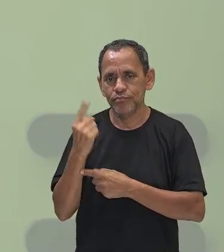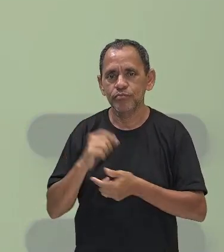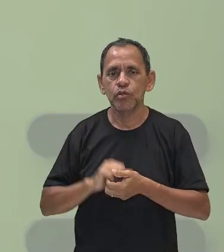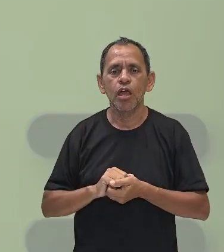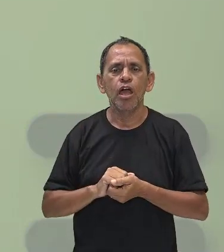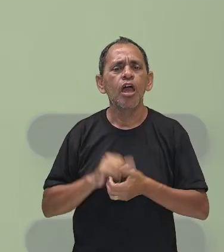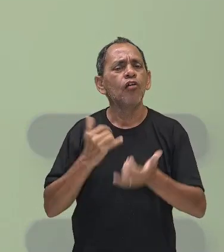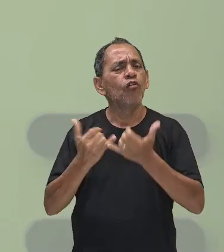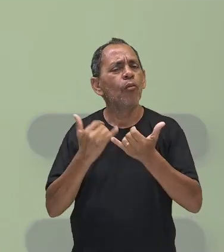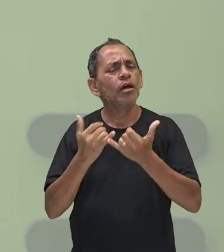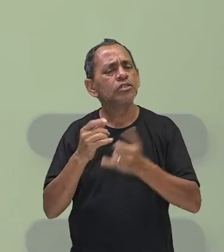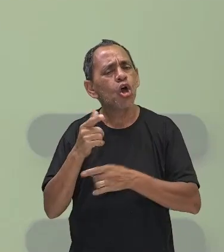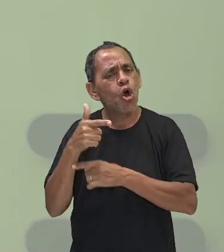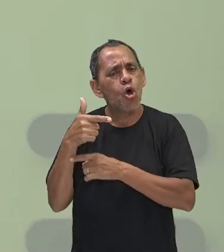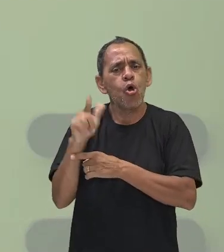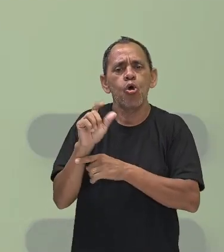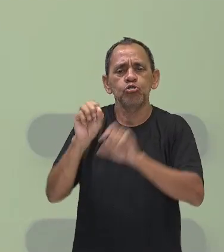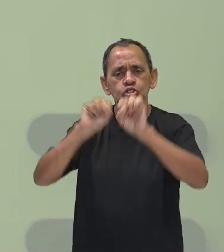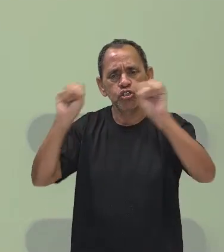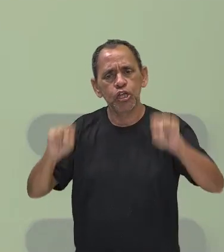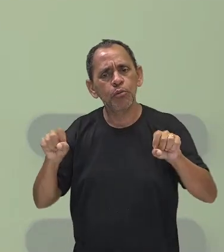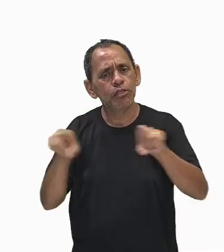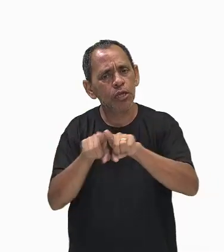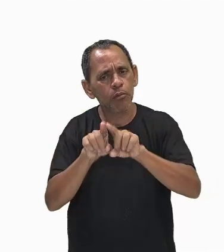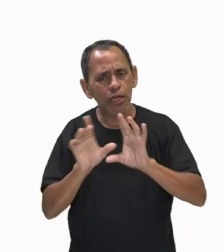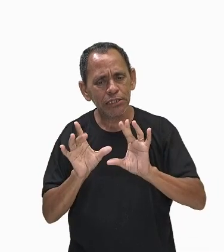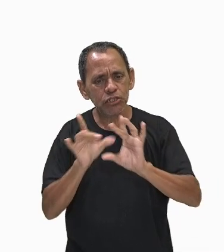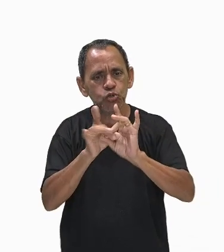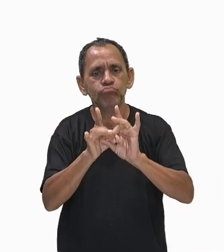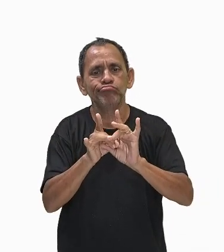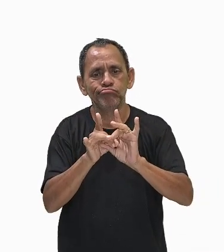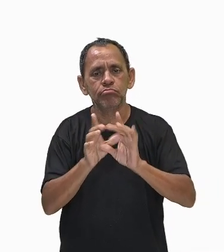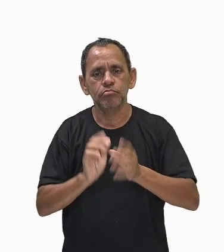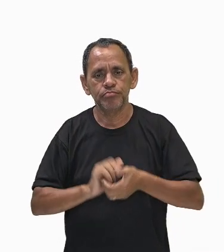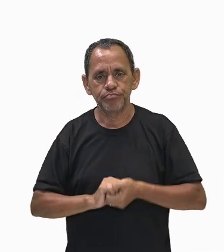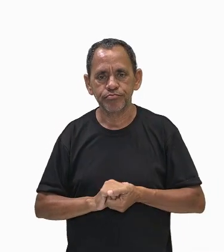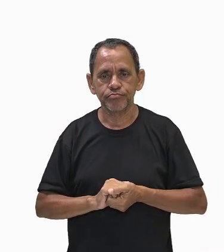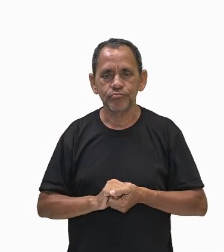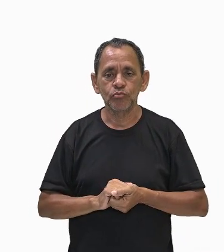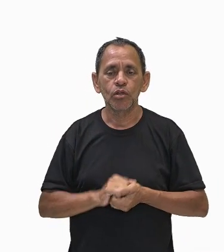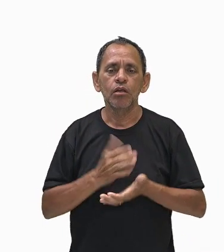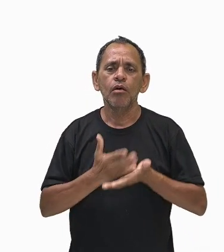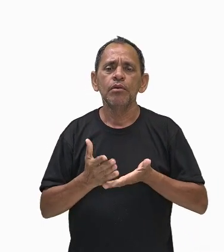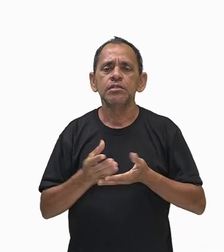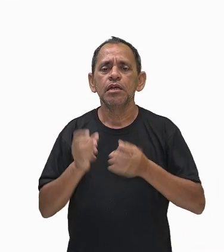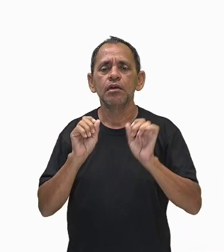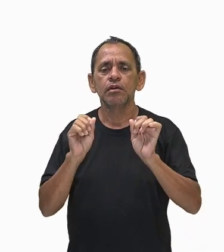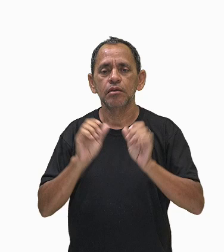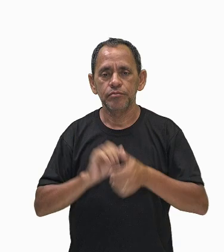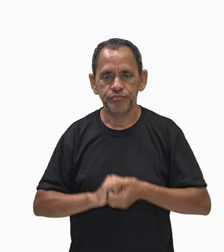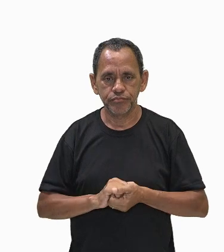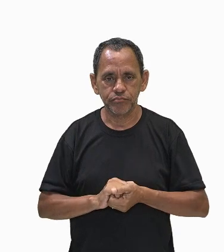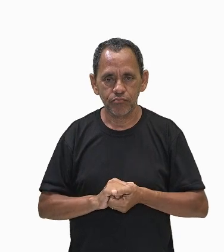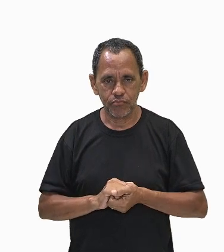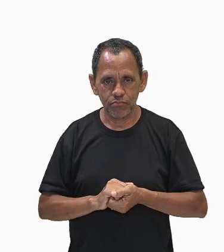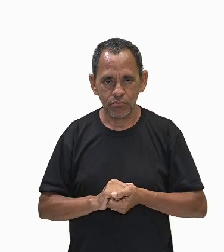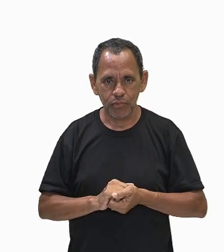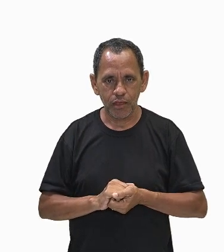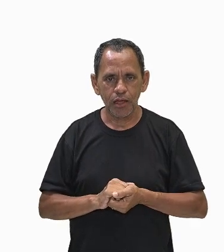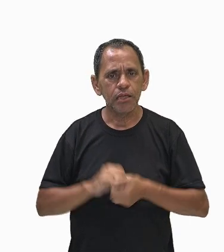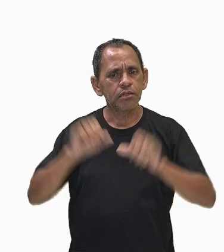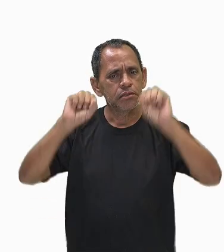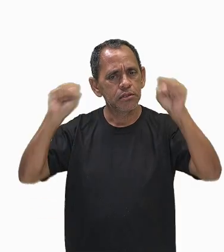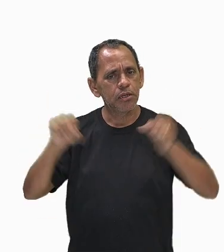de um outro sistema que está atrelado a ele. Vamos começar aí. Quem seria esse sistema? Então,